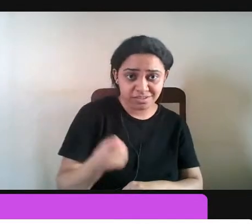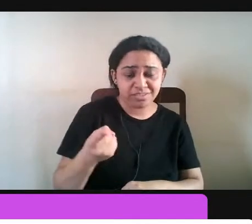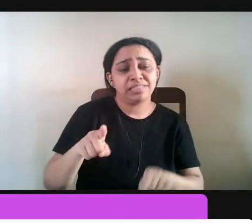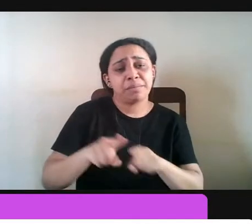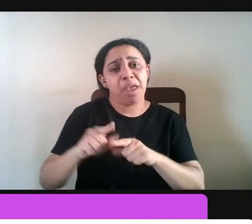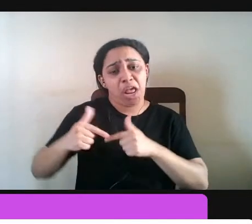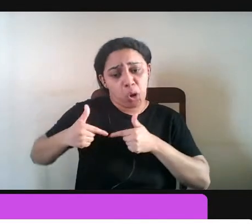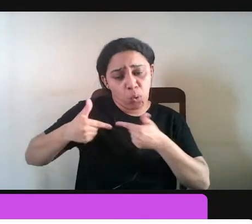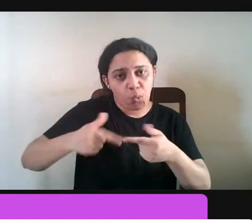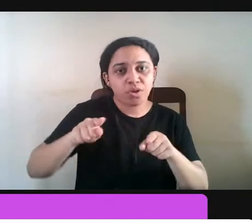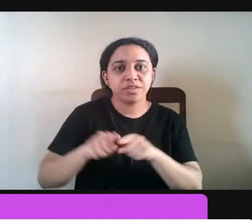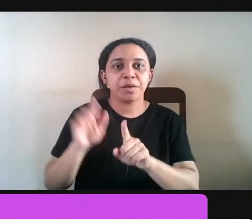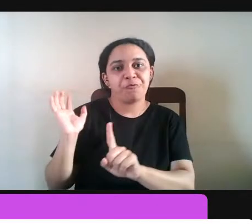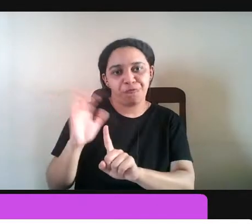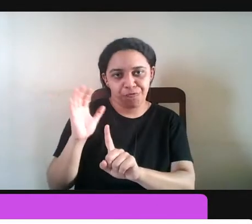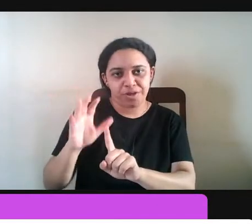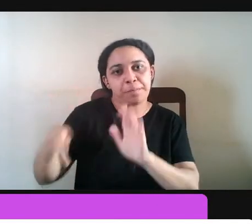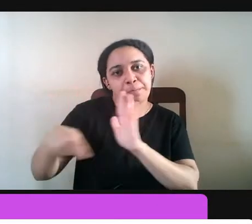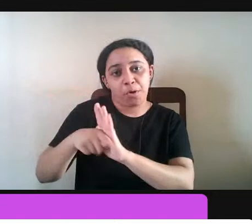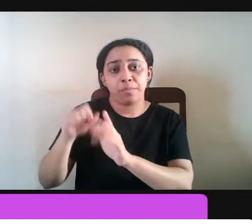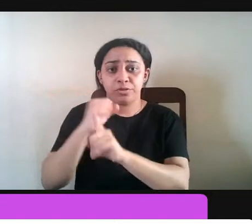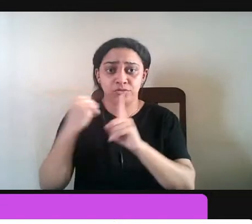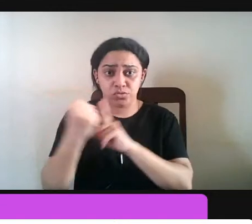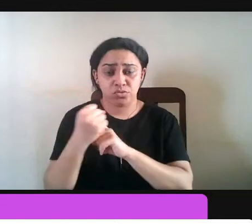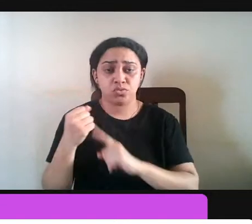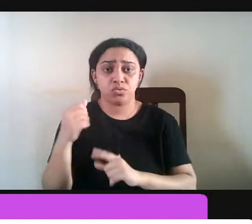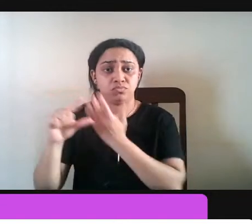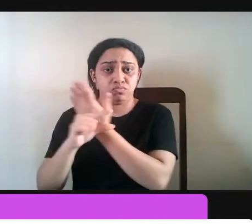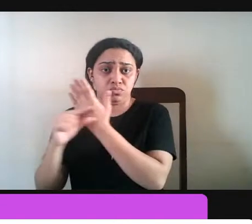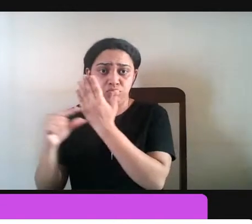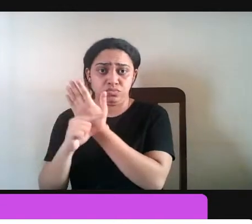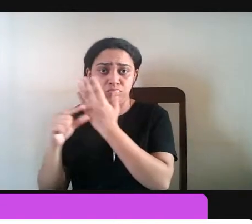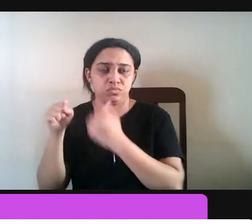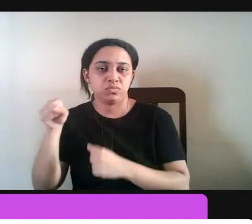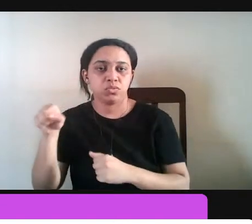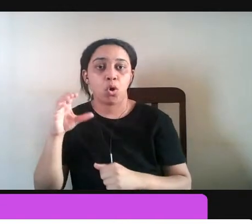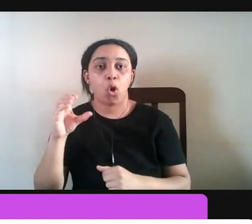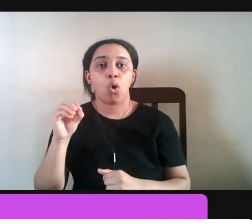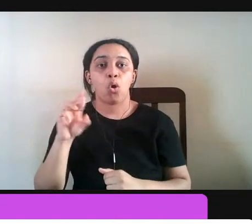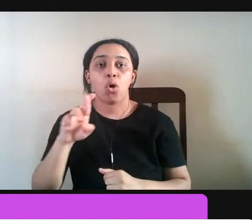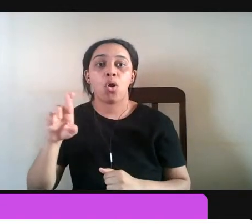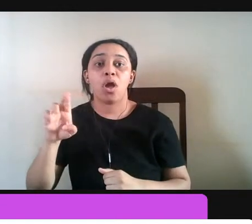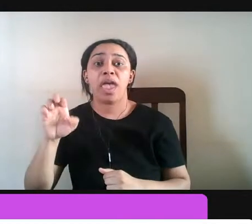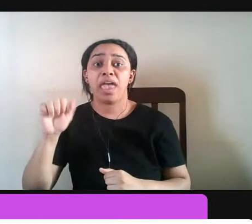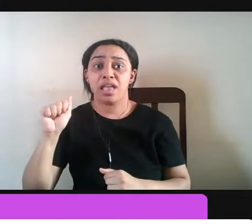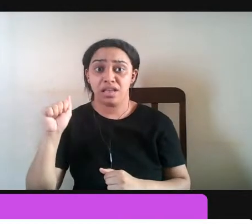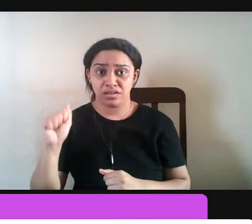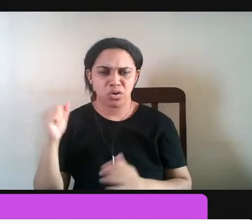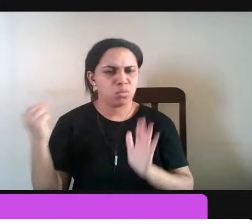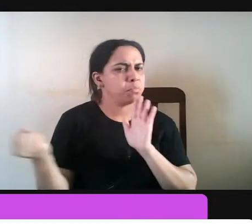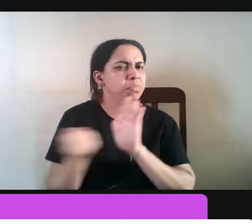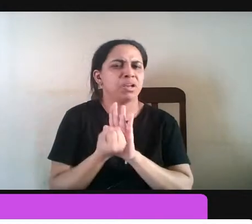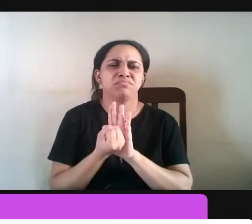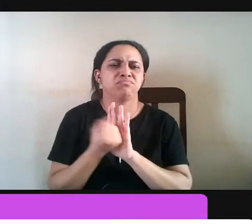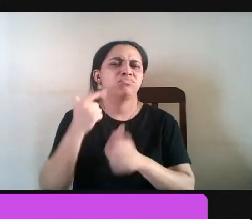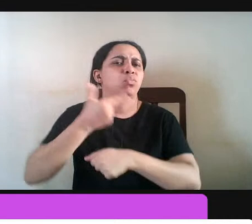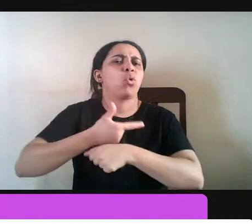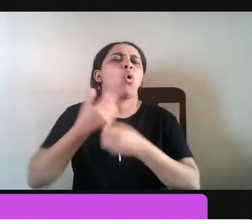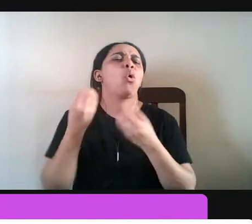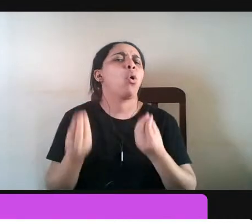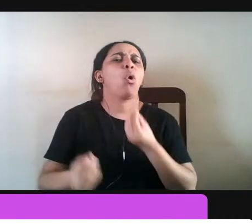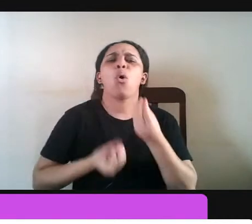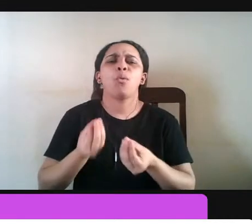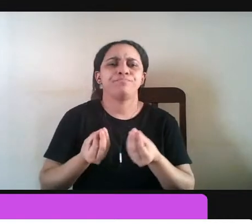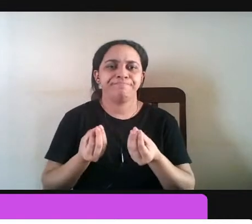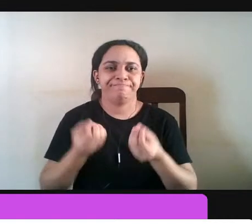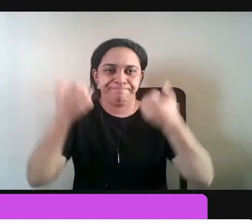sociedade. Para Correia, o léxico de uma língua é caracterizado como, cito,